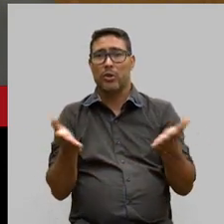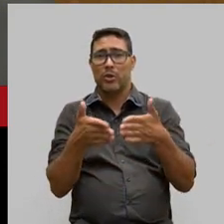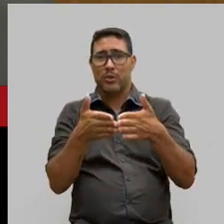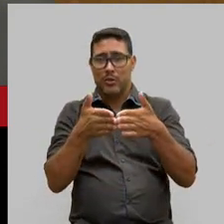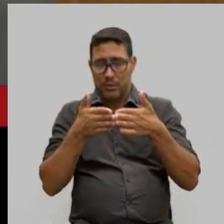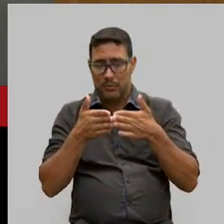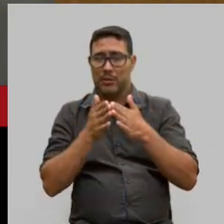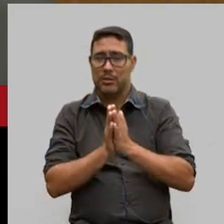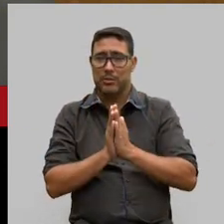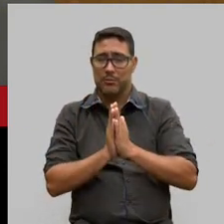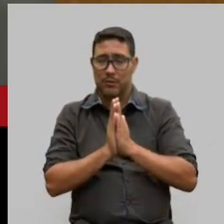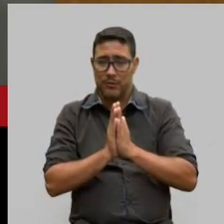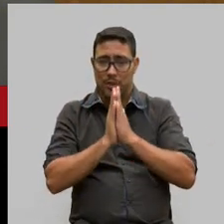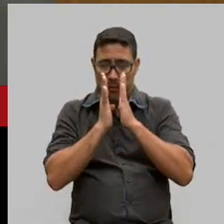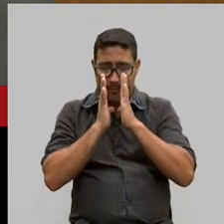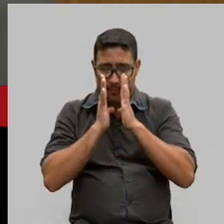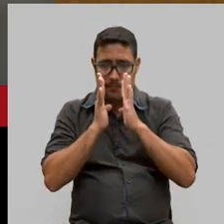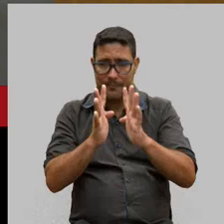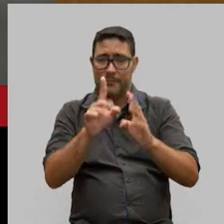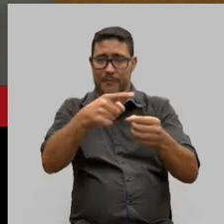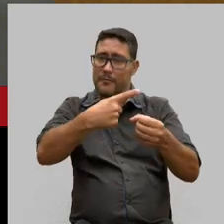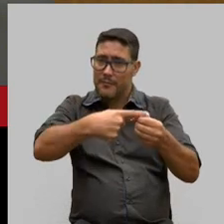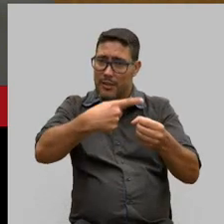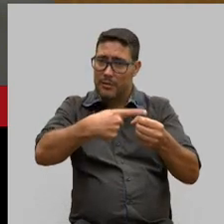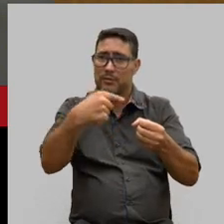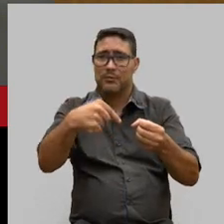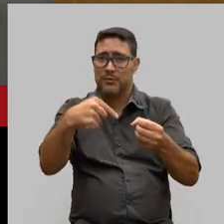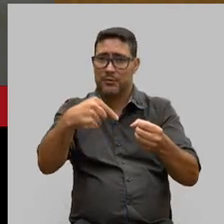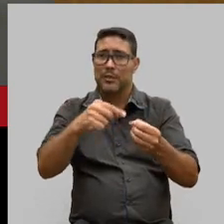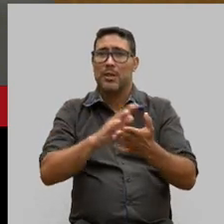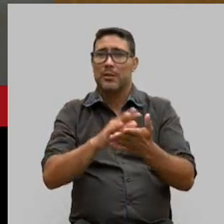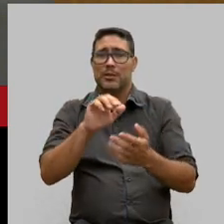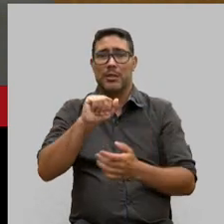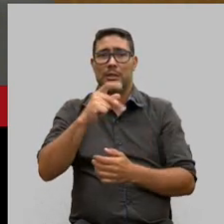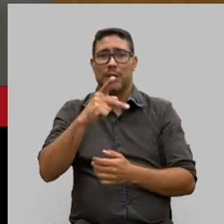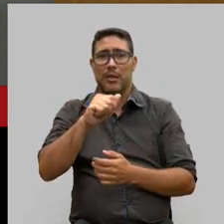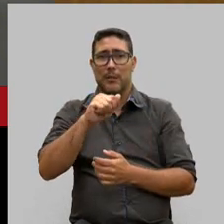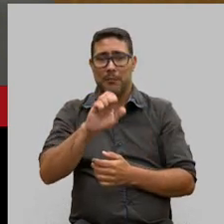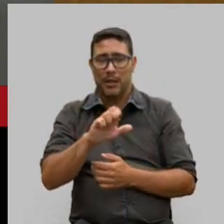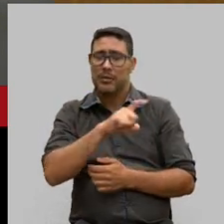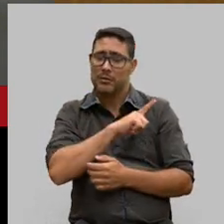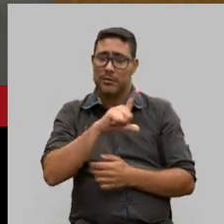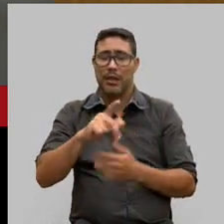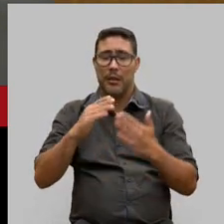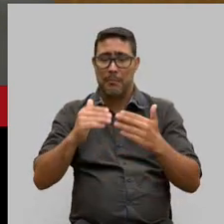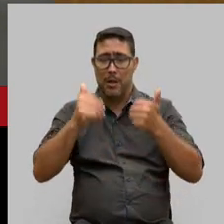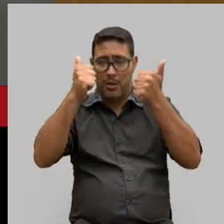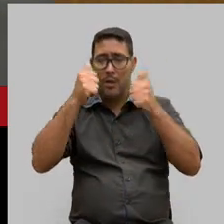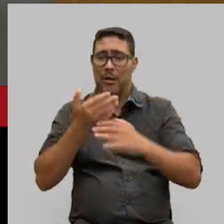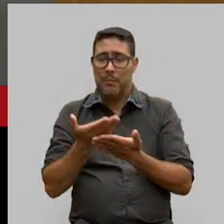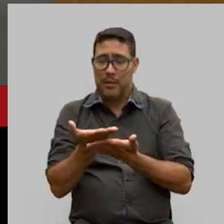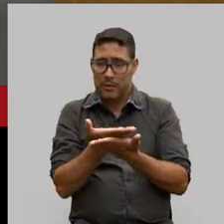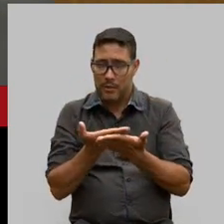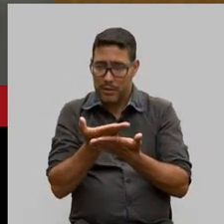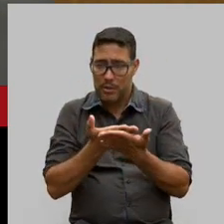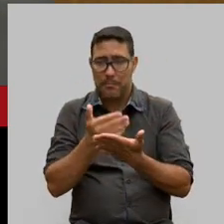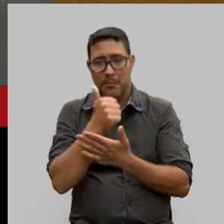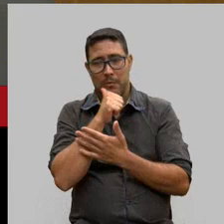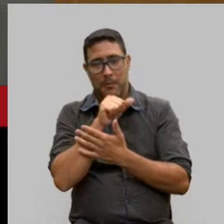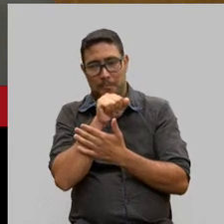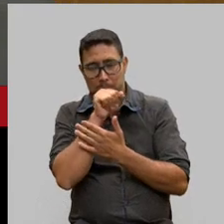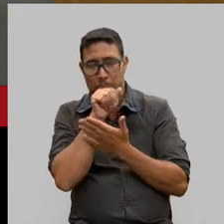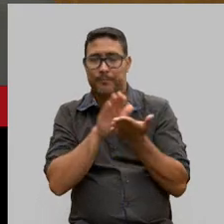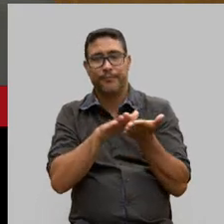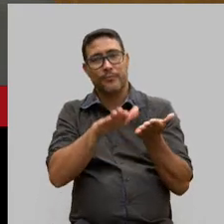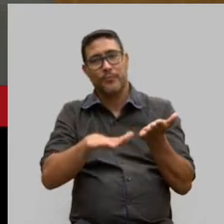Município para que a pai possa ter eh um suporte melhor para atender essas mães essas crianças e saber que